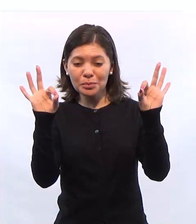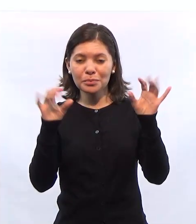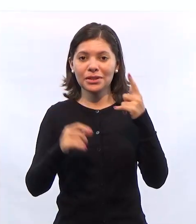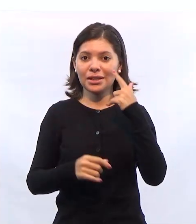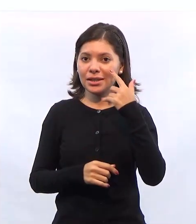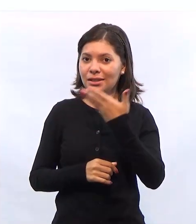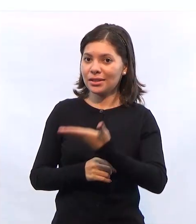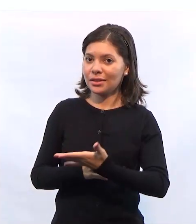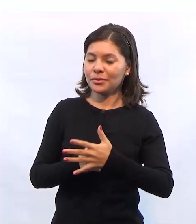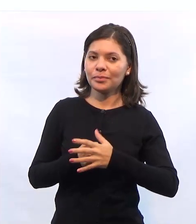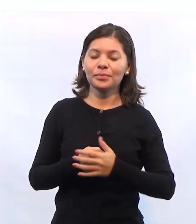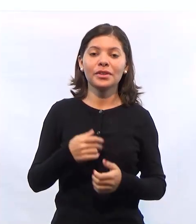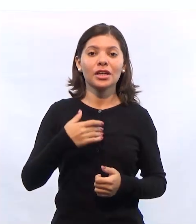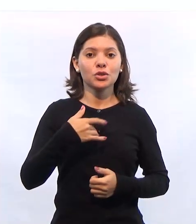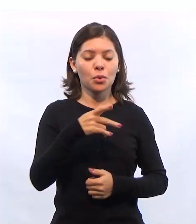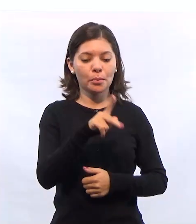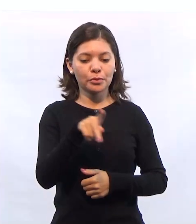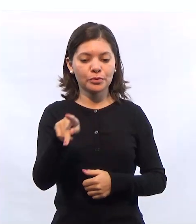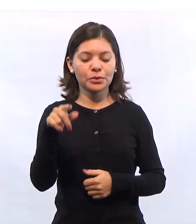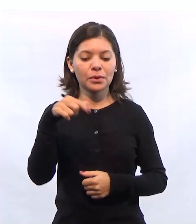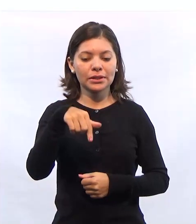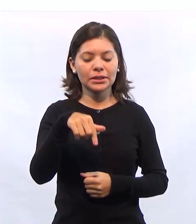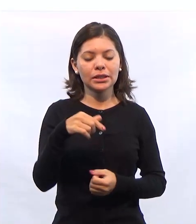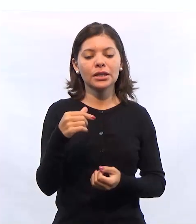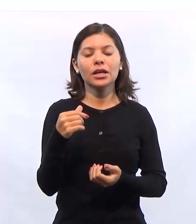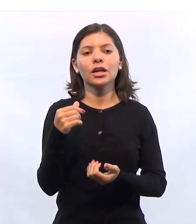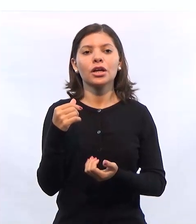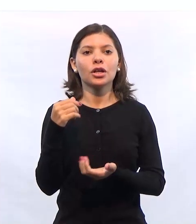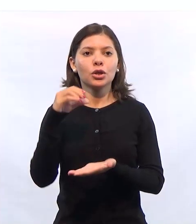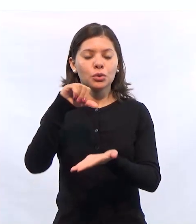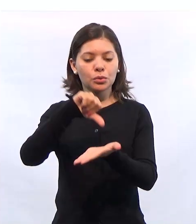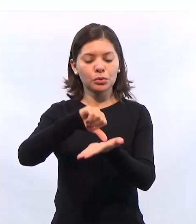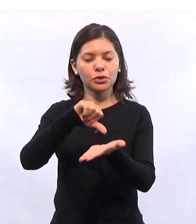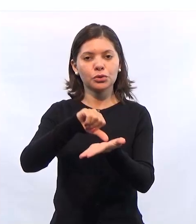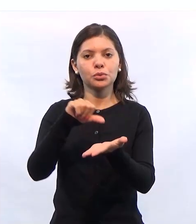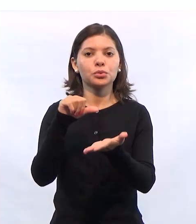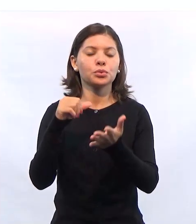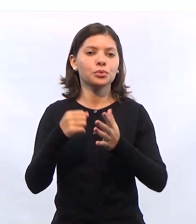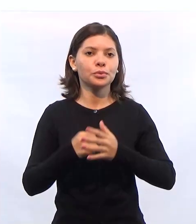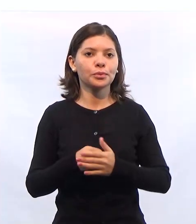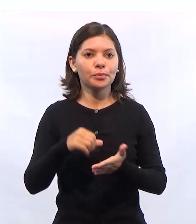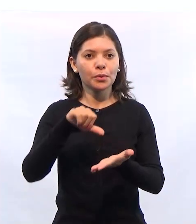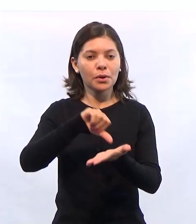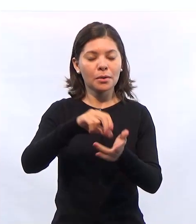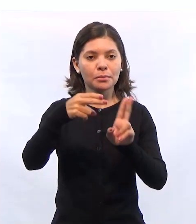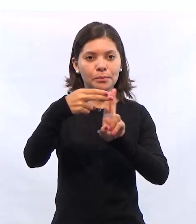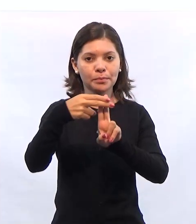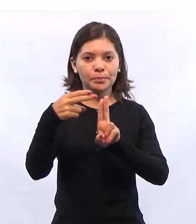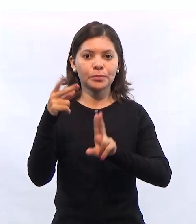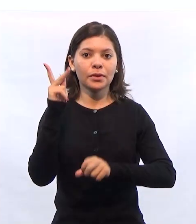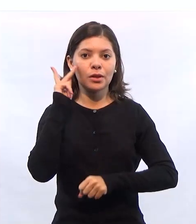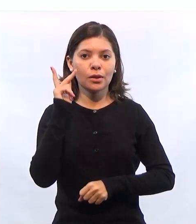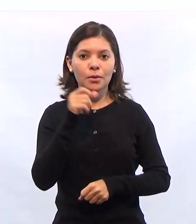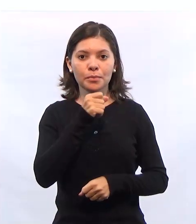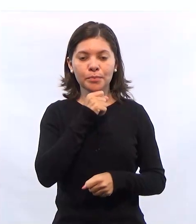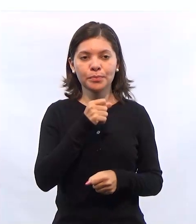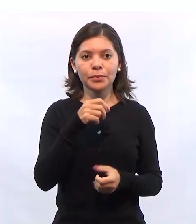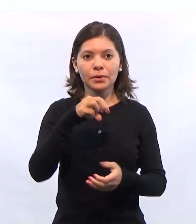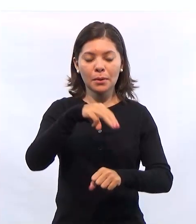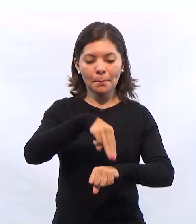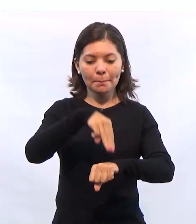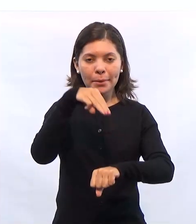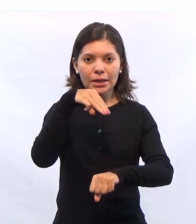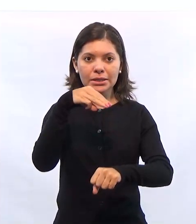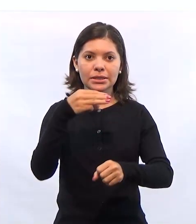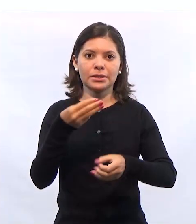aqui né sou professor aqui do Instituto Federal de Rondônia Campos Porto Velho zona norte tá sou mestre